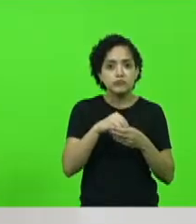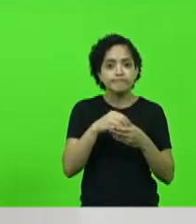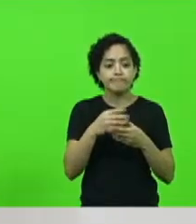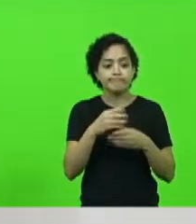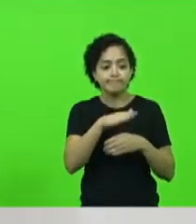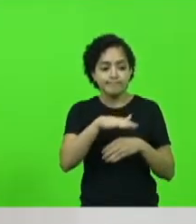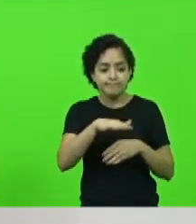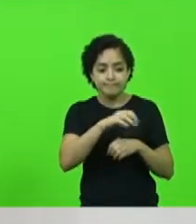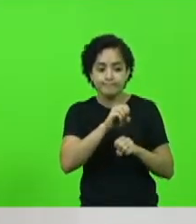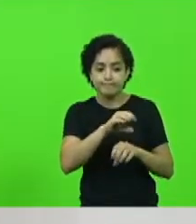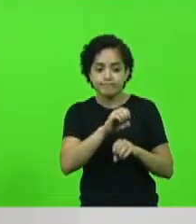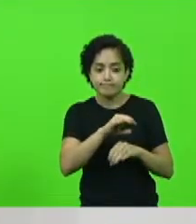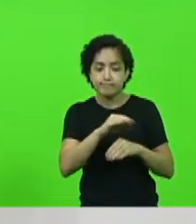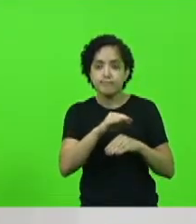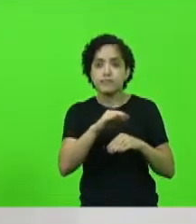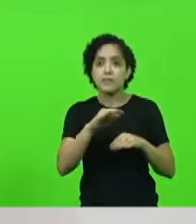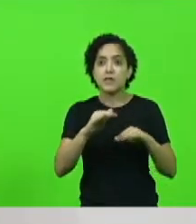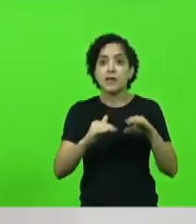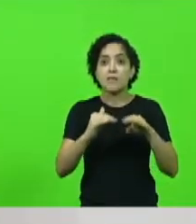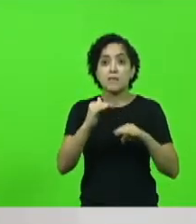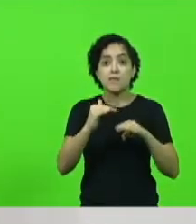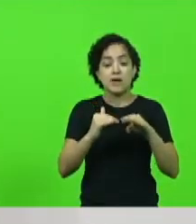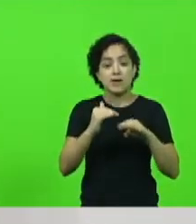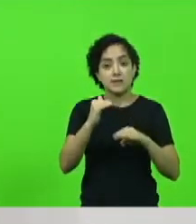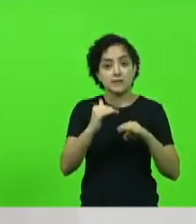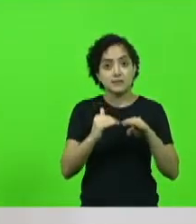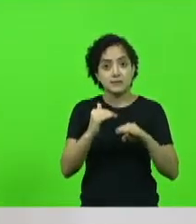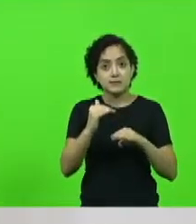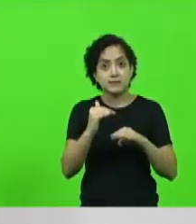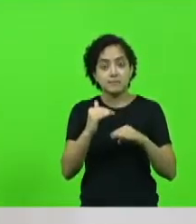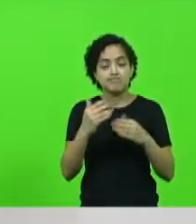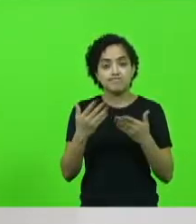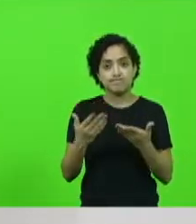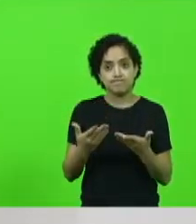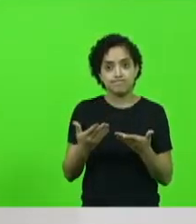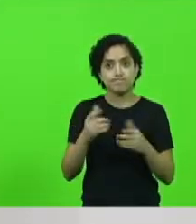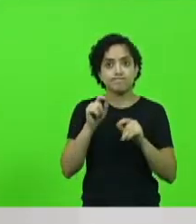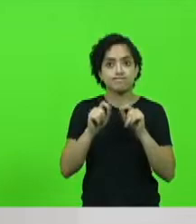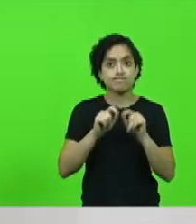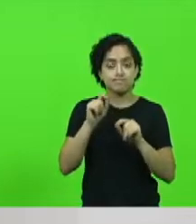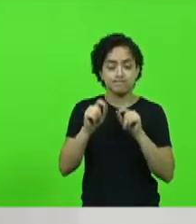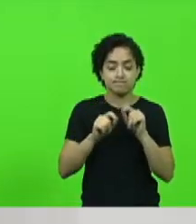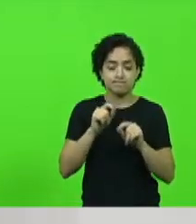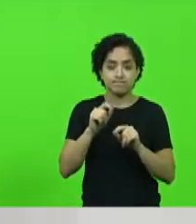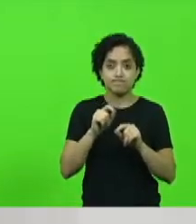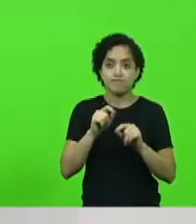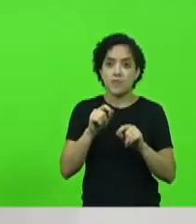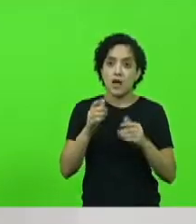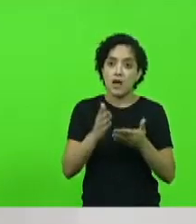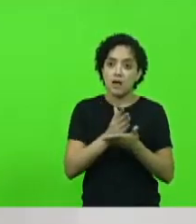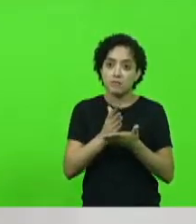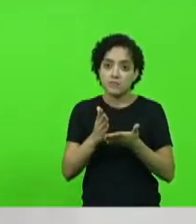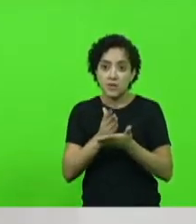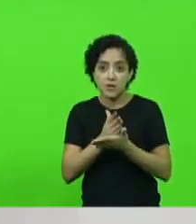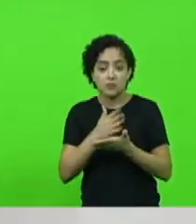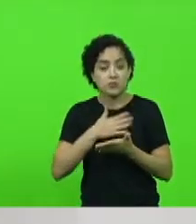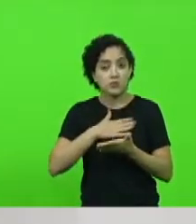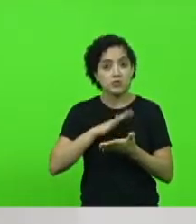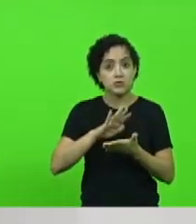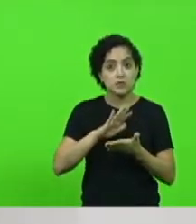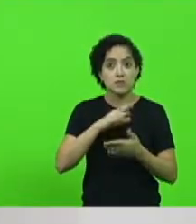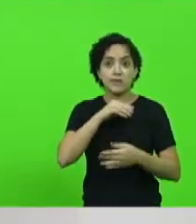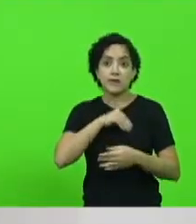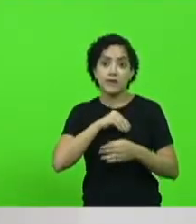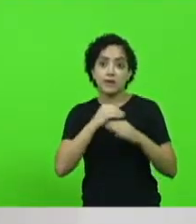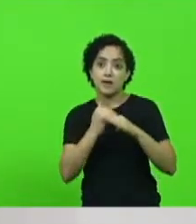que a descompactação trouxe muitos desagrados. Então, quem ganha acima